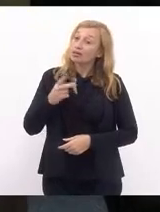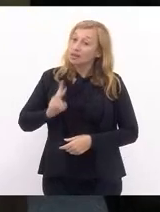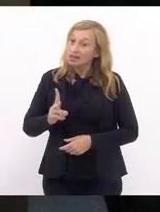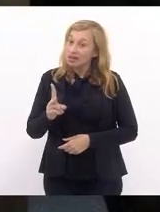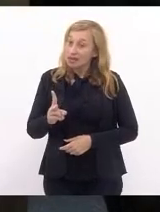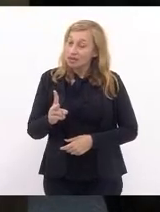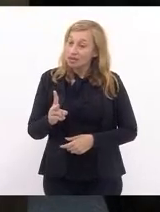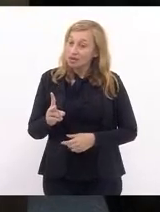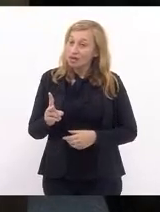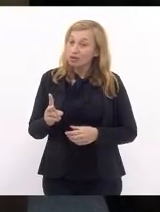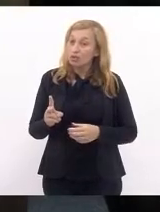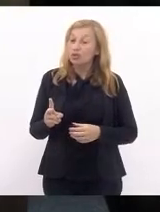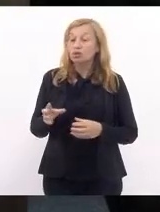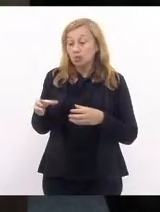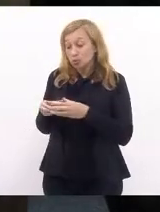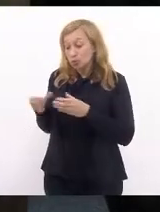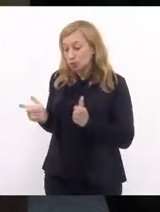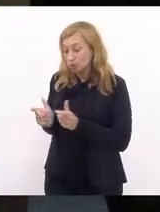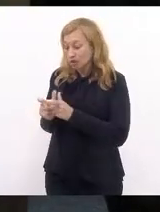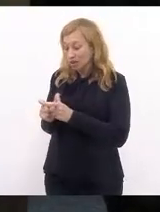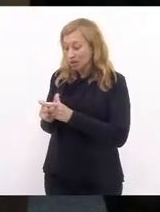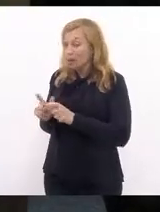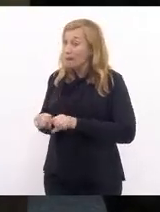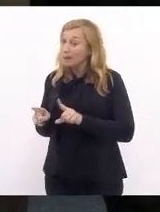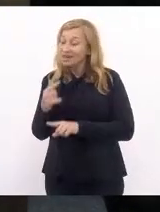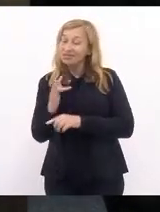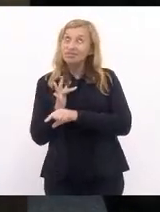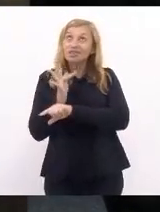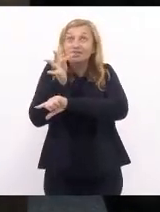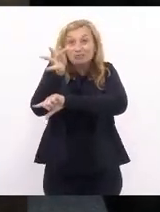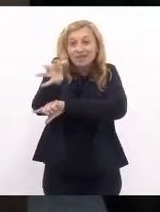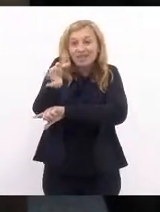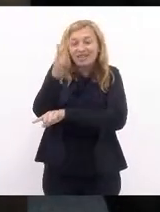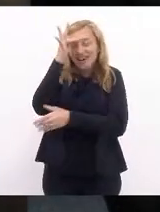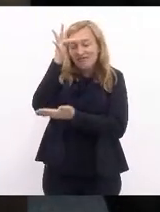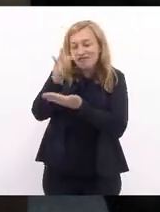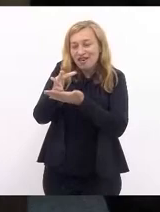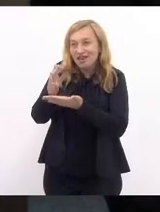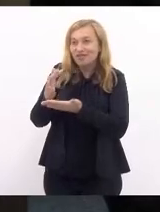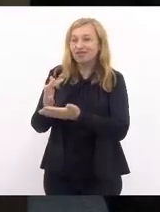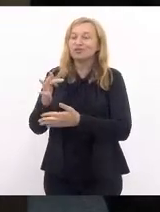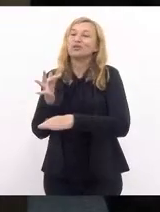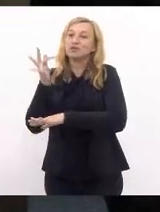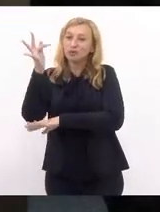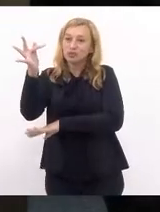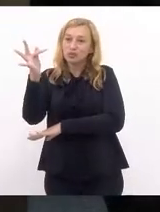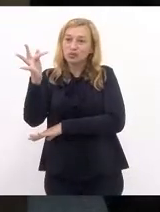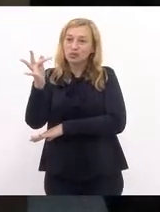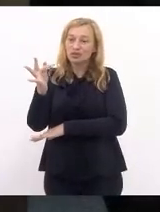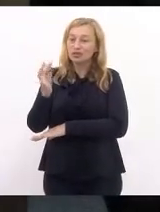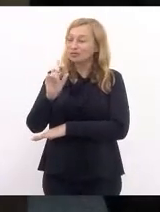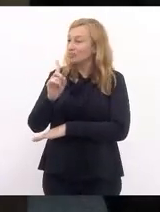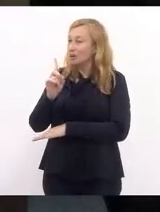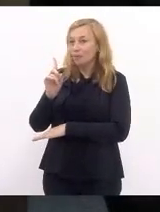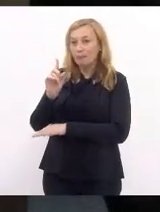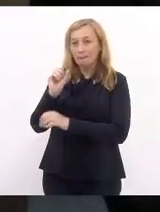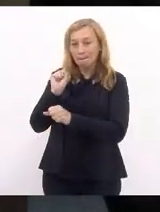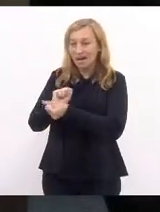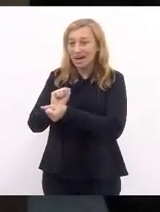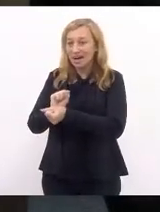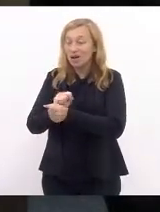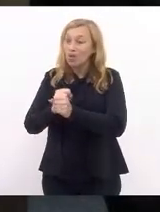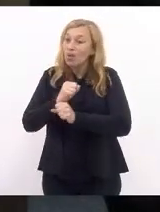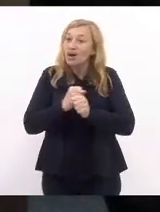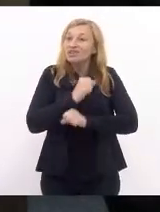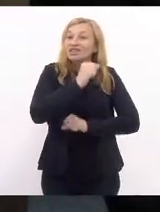do lado da minoria mas a minha esperança minha fé no futuro não se essa o